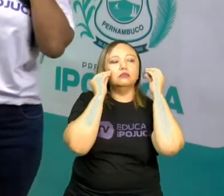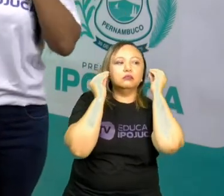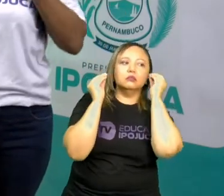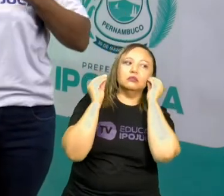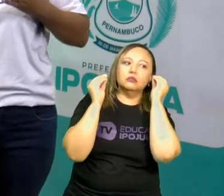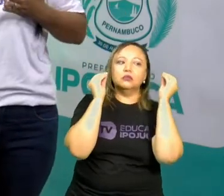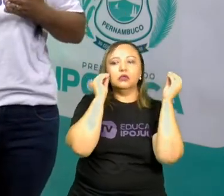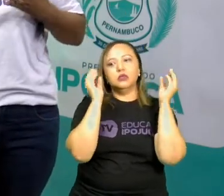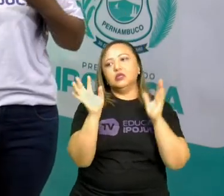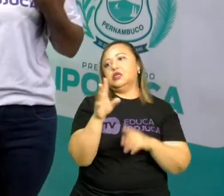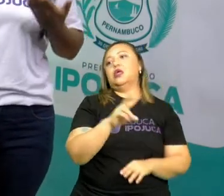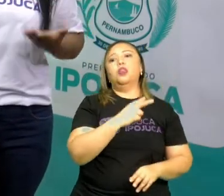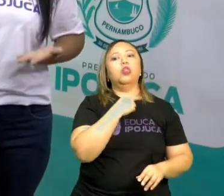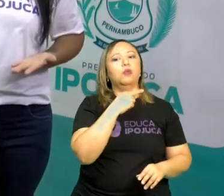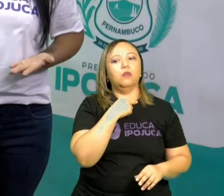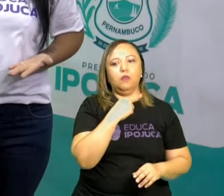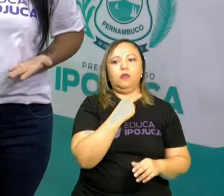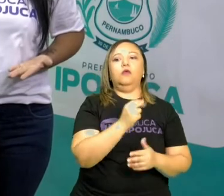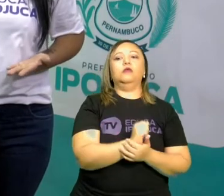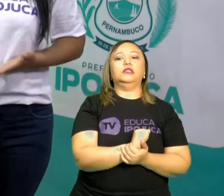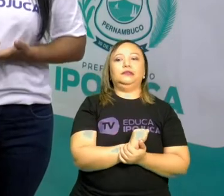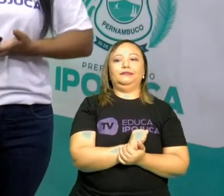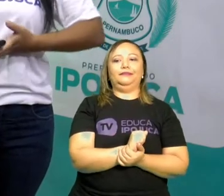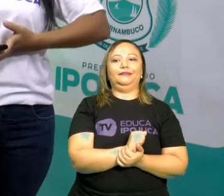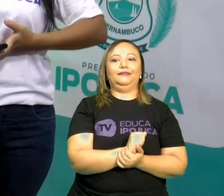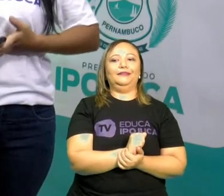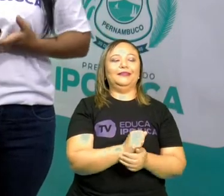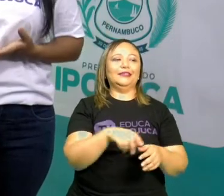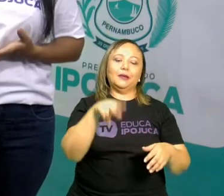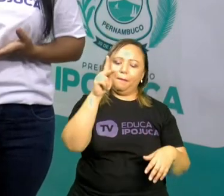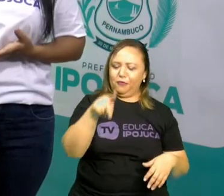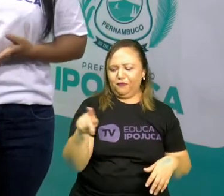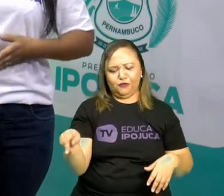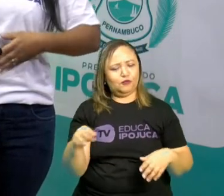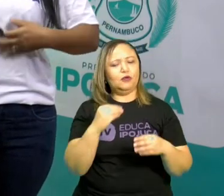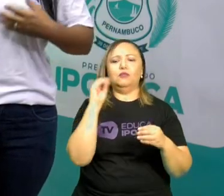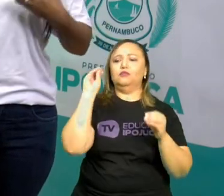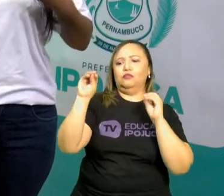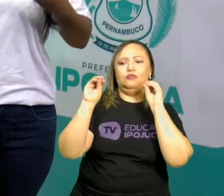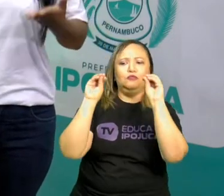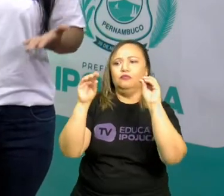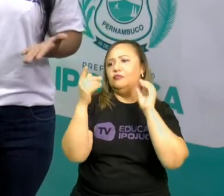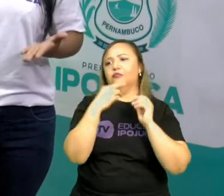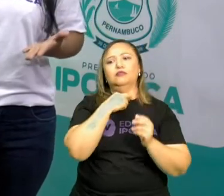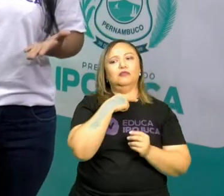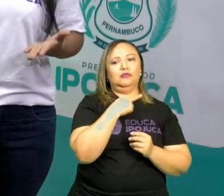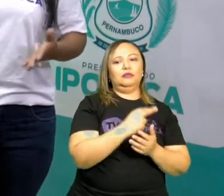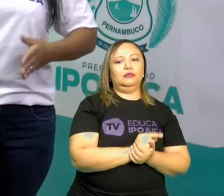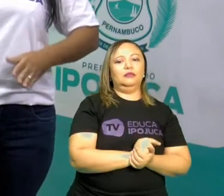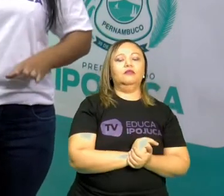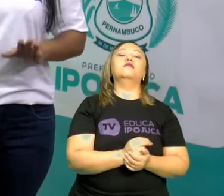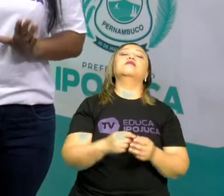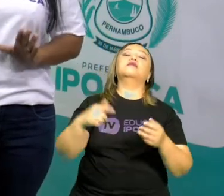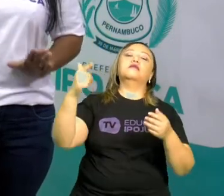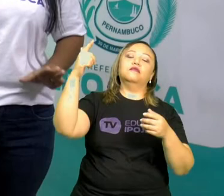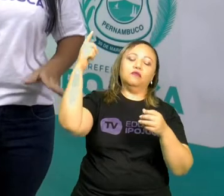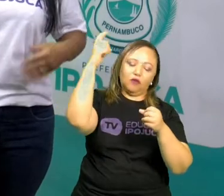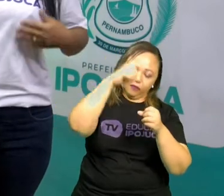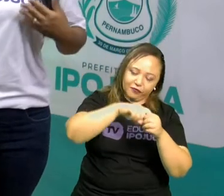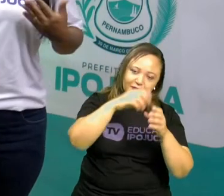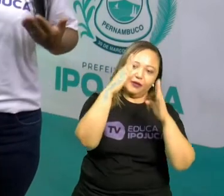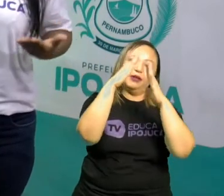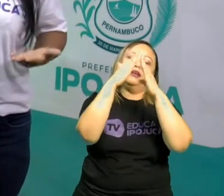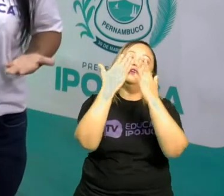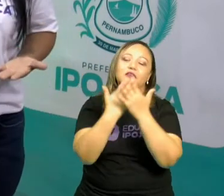podemos estar beijando os nossos coleguinhas, né? A nossa professora. Vamos estar na escola, mas com